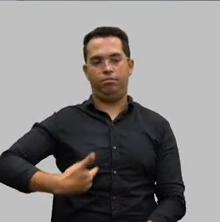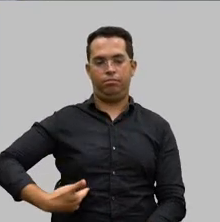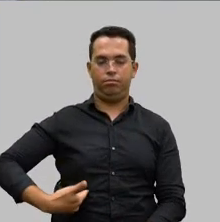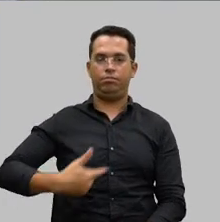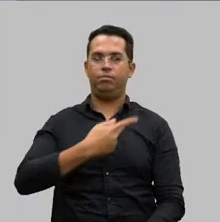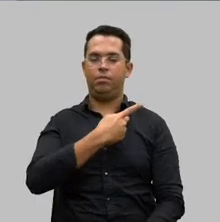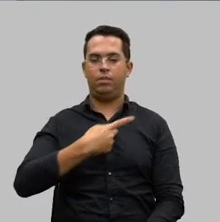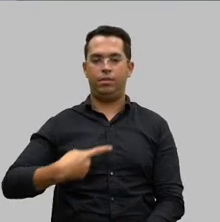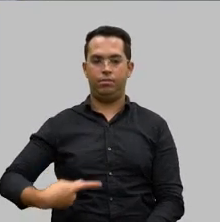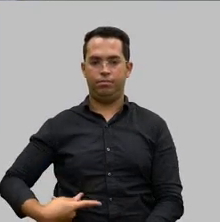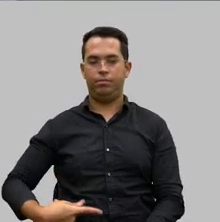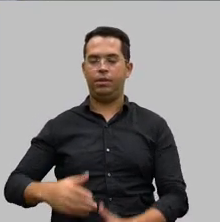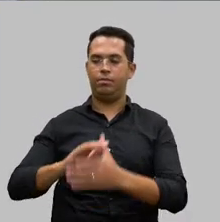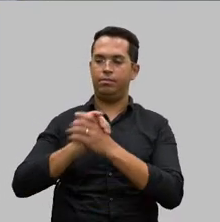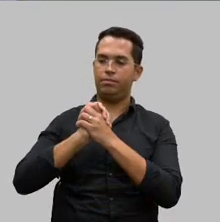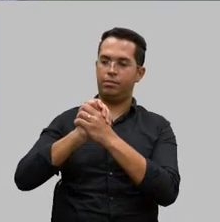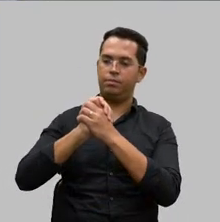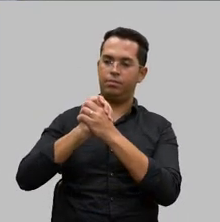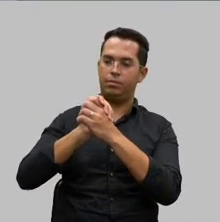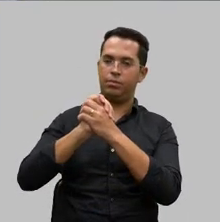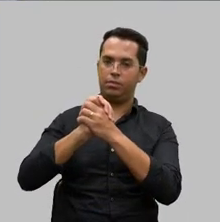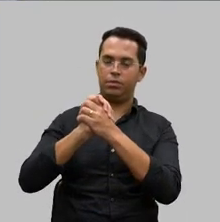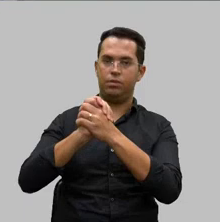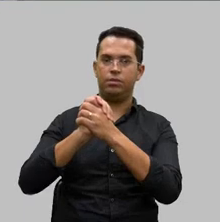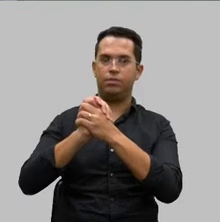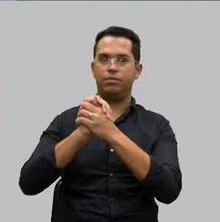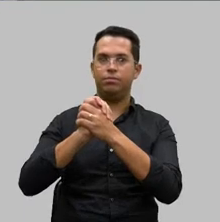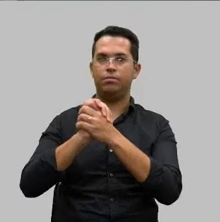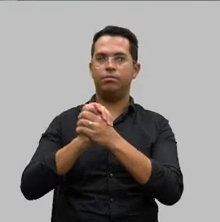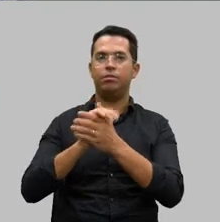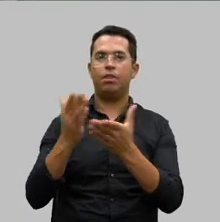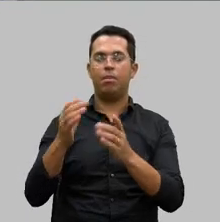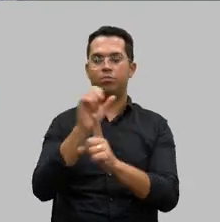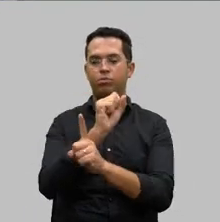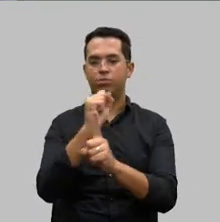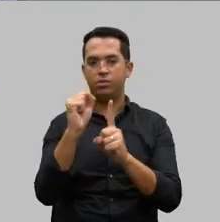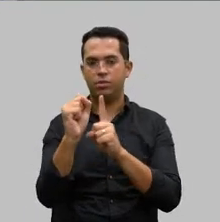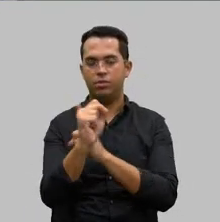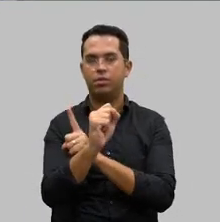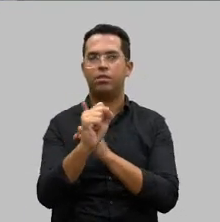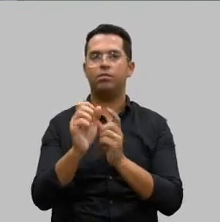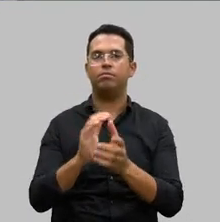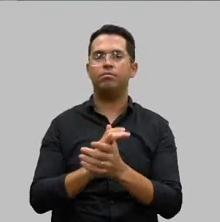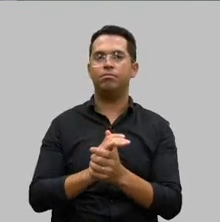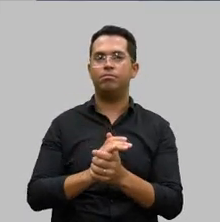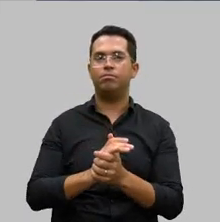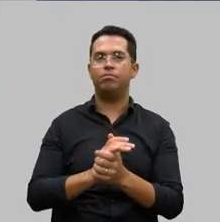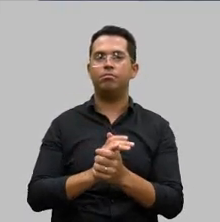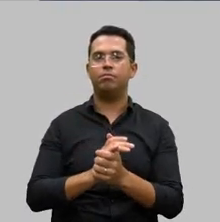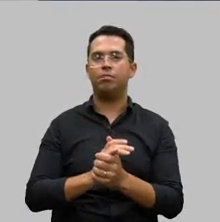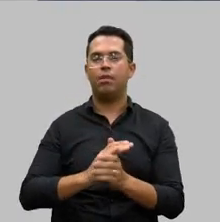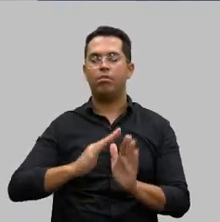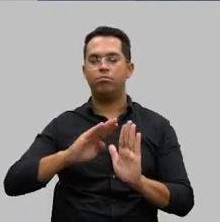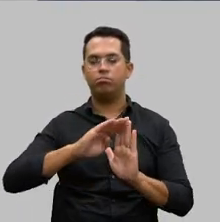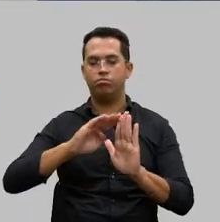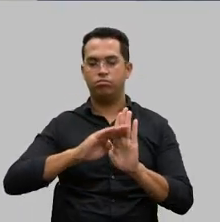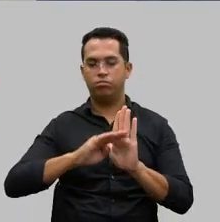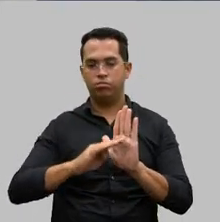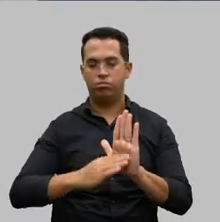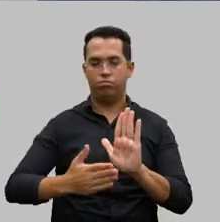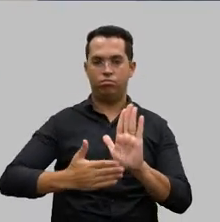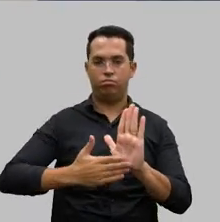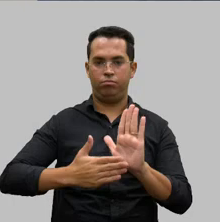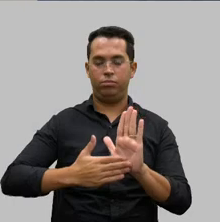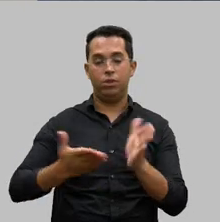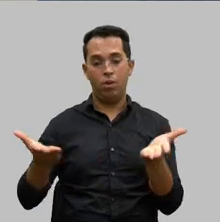parabenizo pela ação né em nome aí da nossa Associação Mineira de municípios eh hoje falar da pessoa